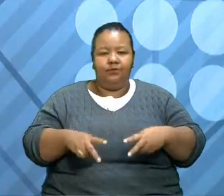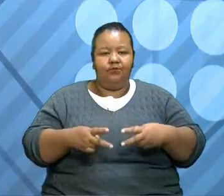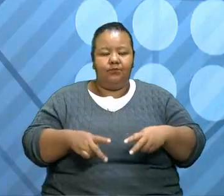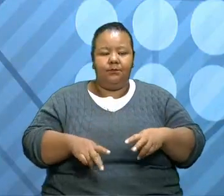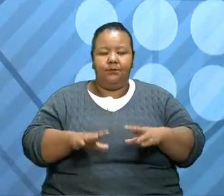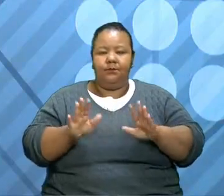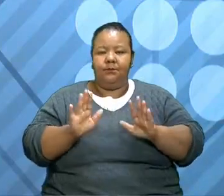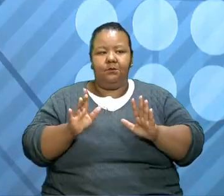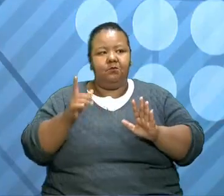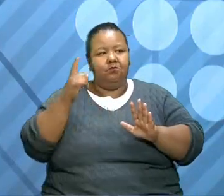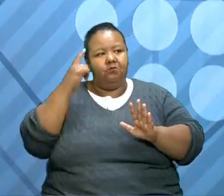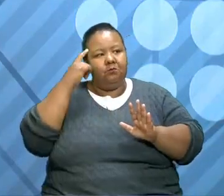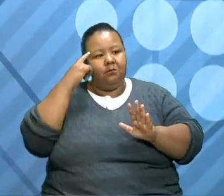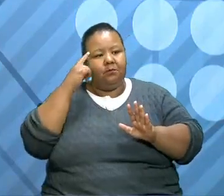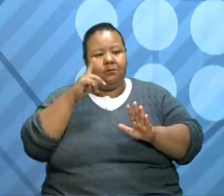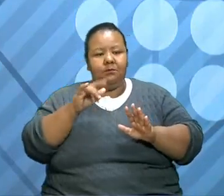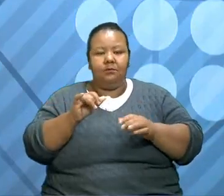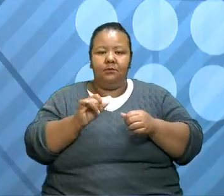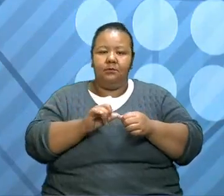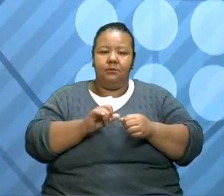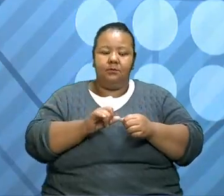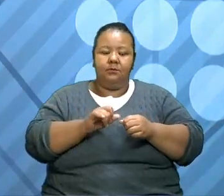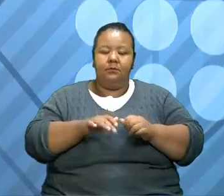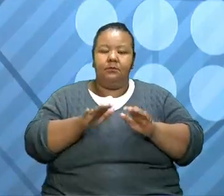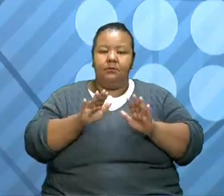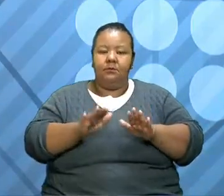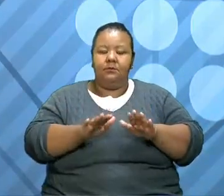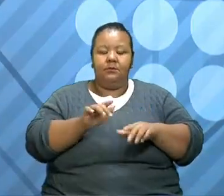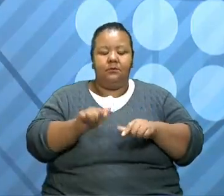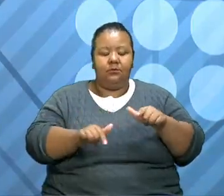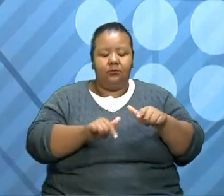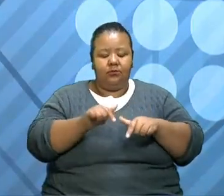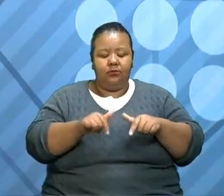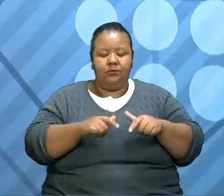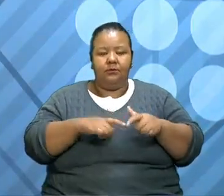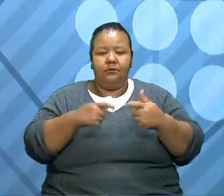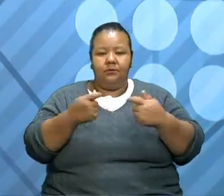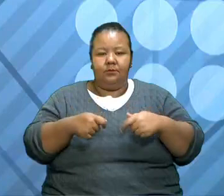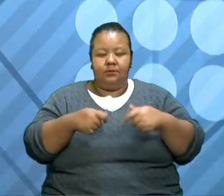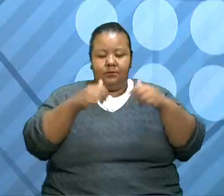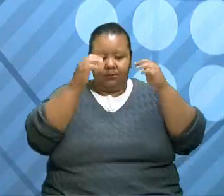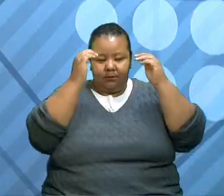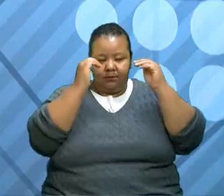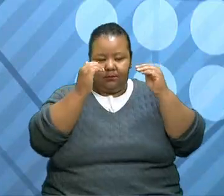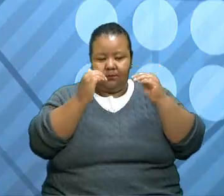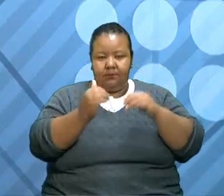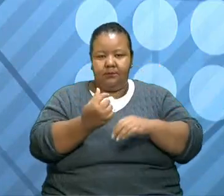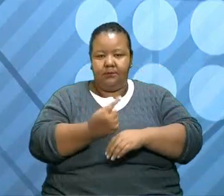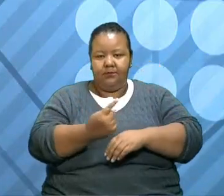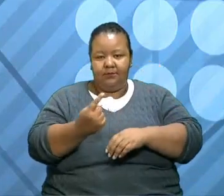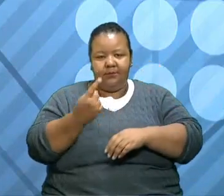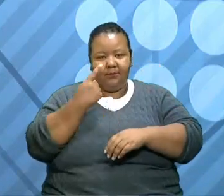nem pensa, vai ali e já faz. Mas, no trabalho, nós temos que seguir cada uma delas.